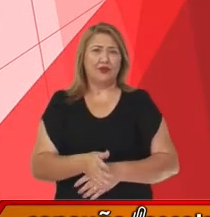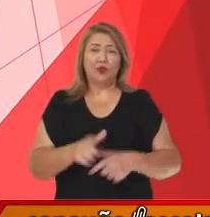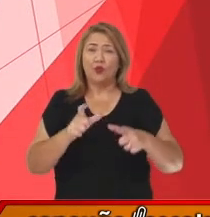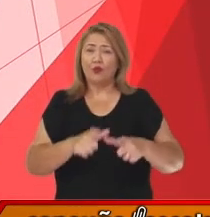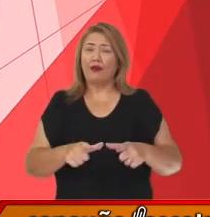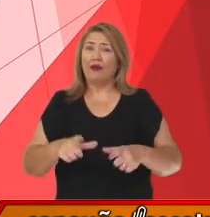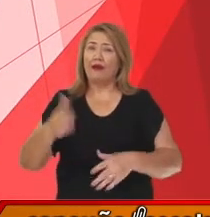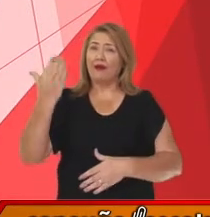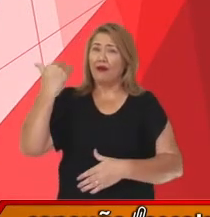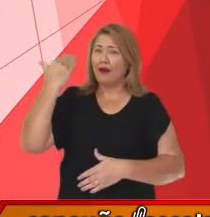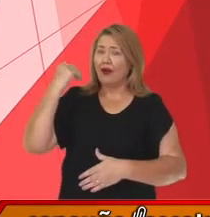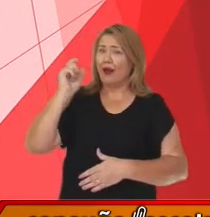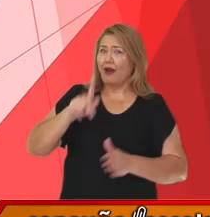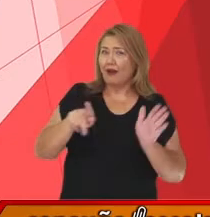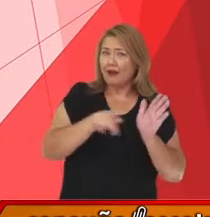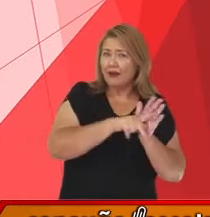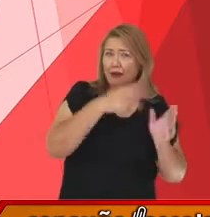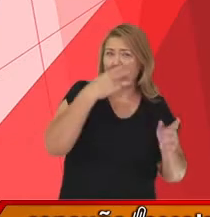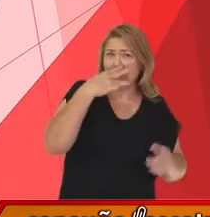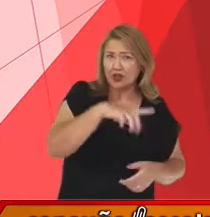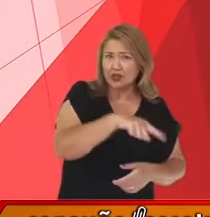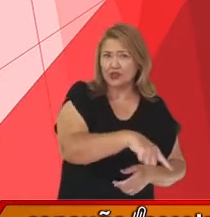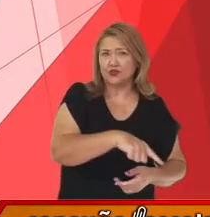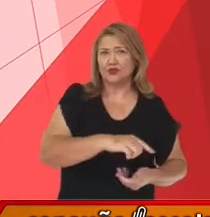antes pertencia ao México.